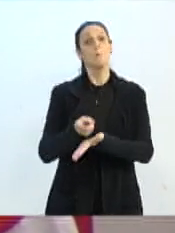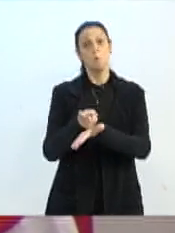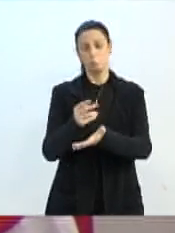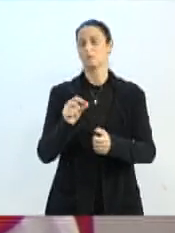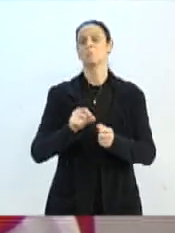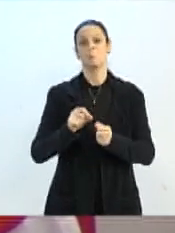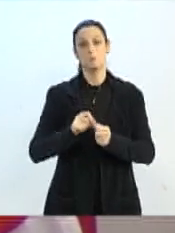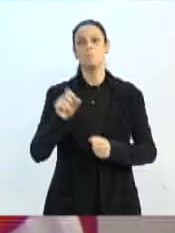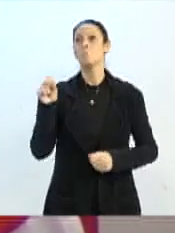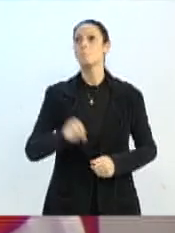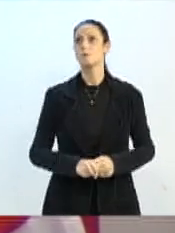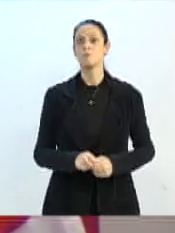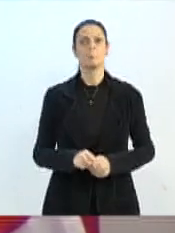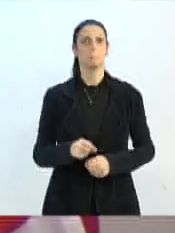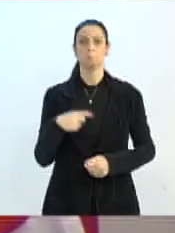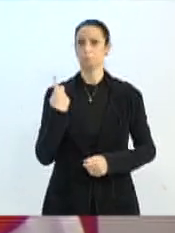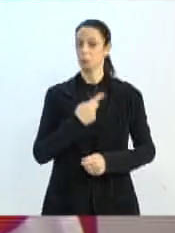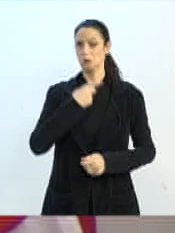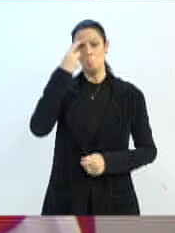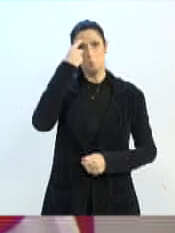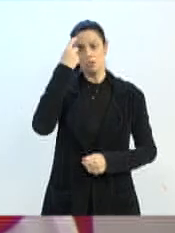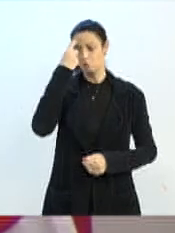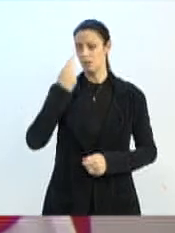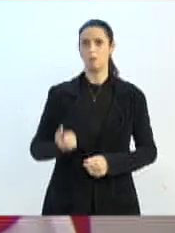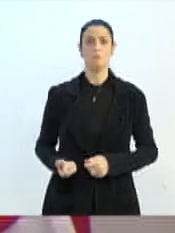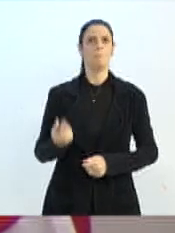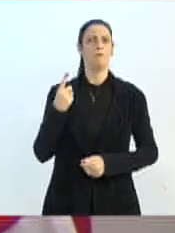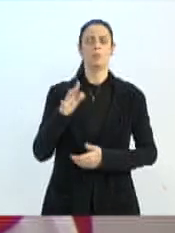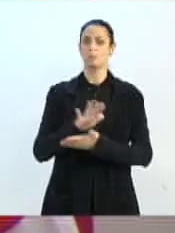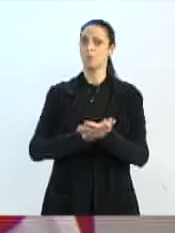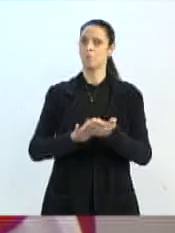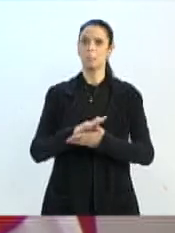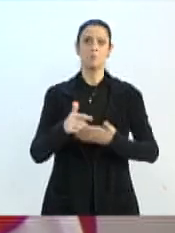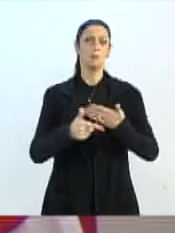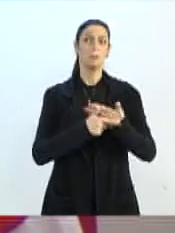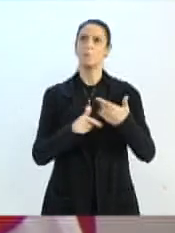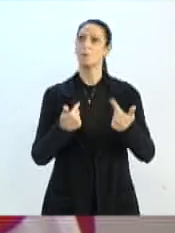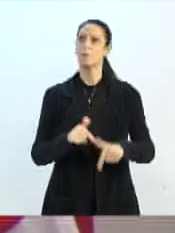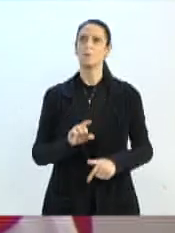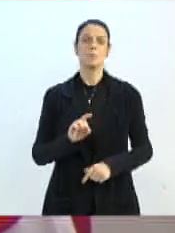sim, e não vemos mal nisso. Esse é o nosso papel, esse é o nosso trabalho. Obrigada.